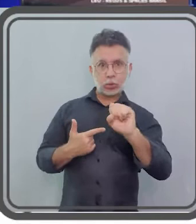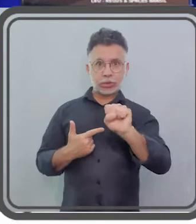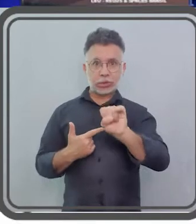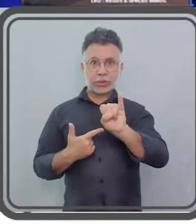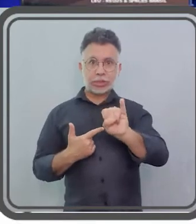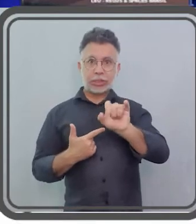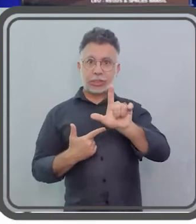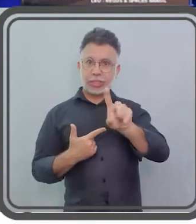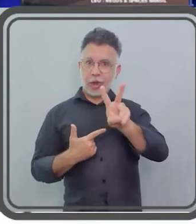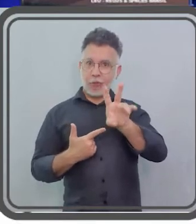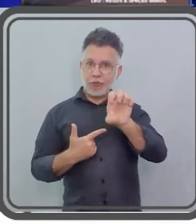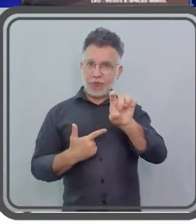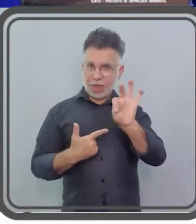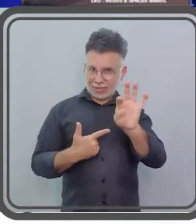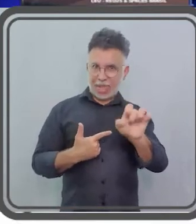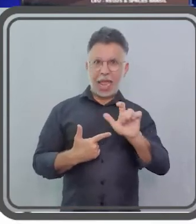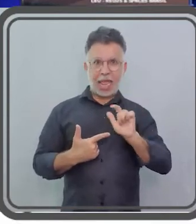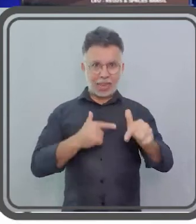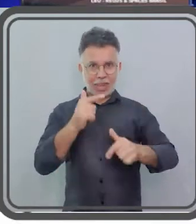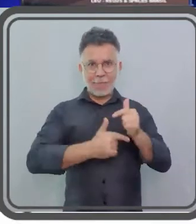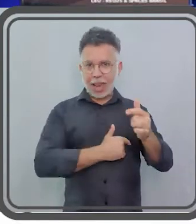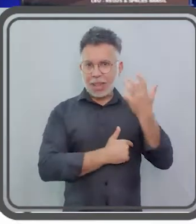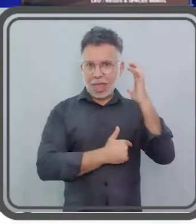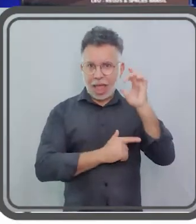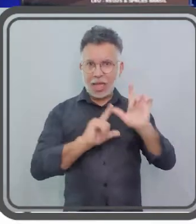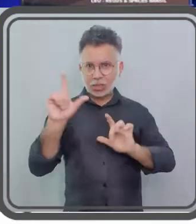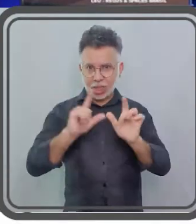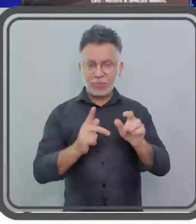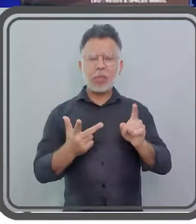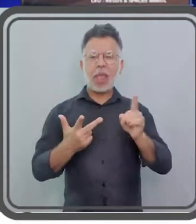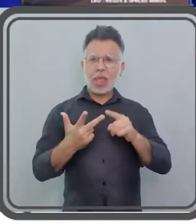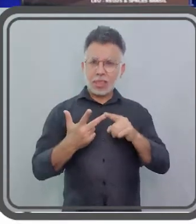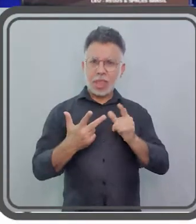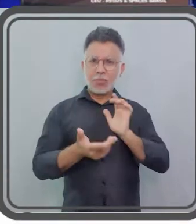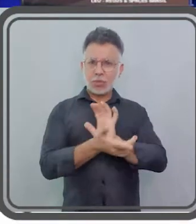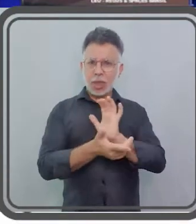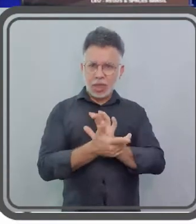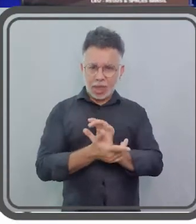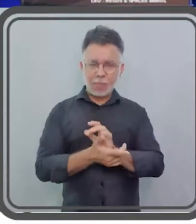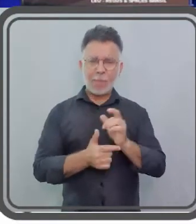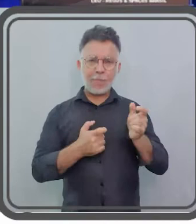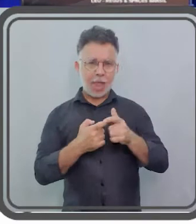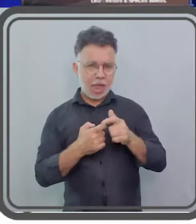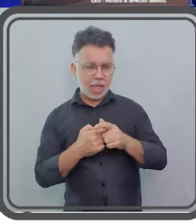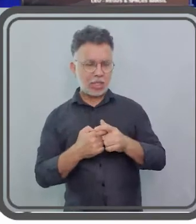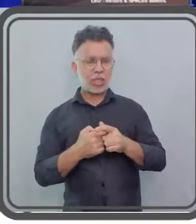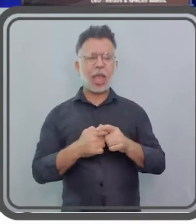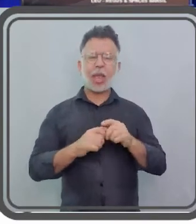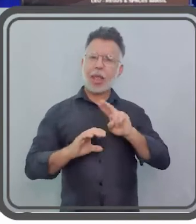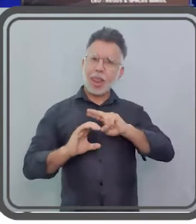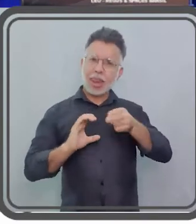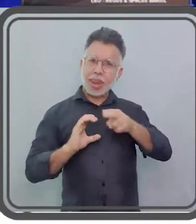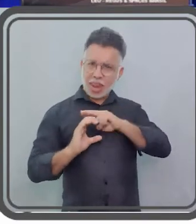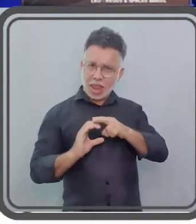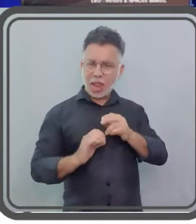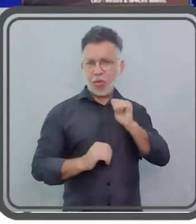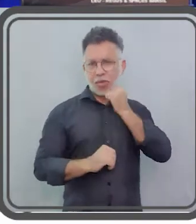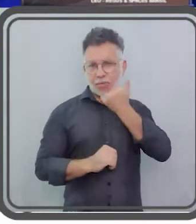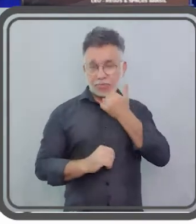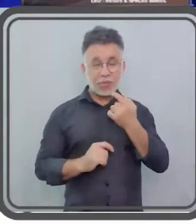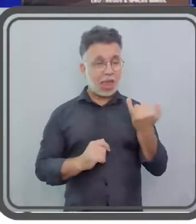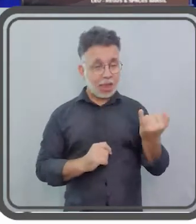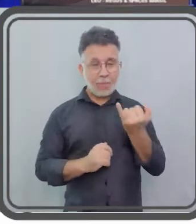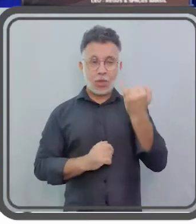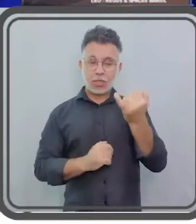de TV e rádio. Temos uma equipe médica, neurocientistas. Bem interessante, porque